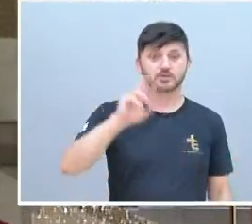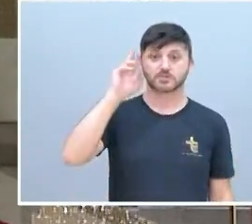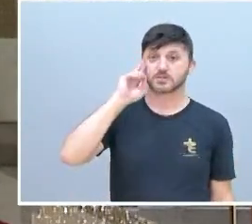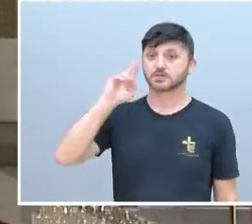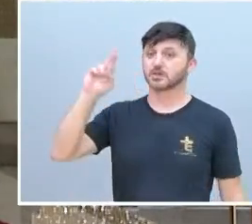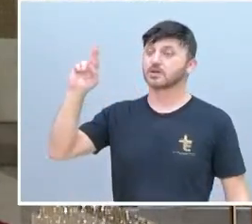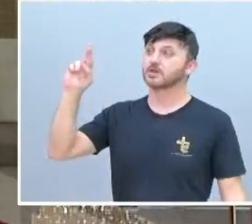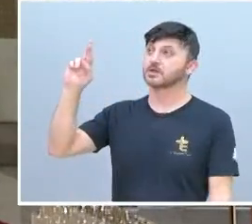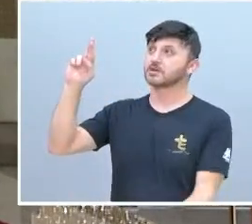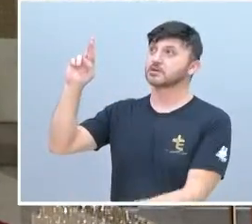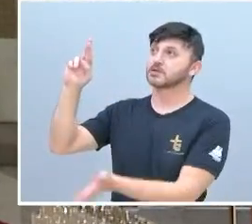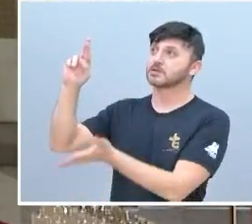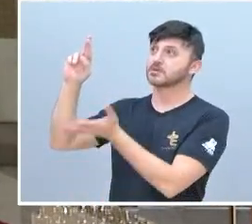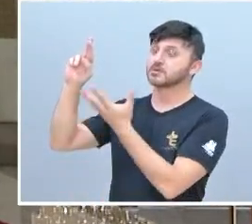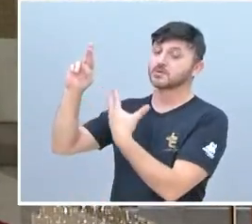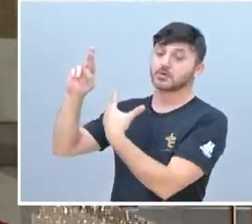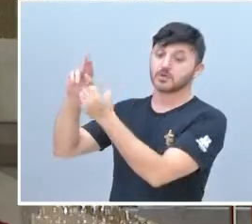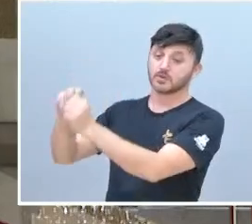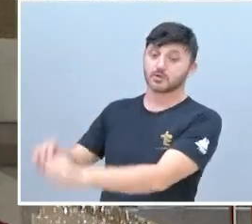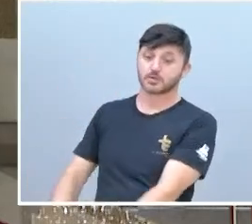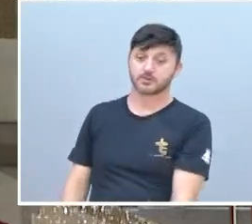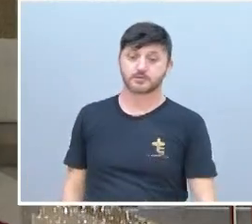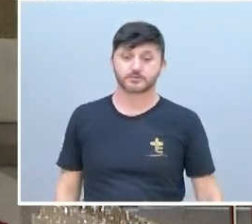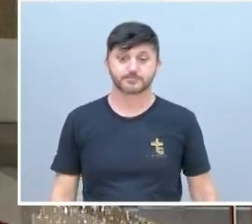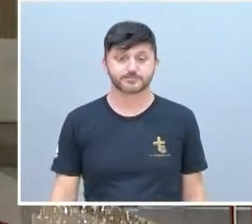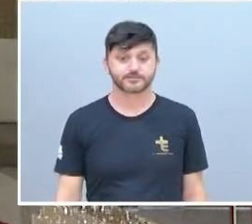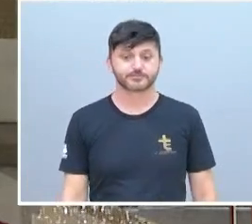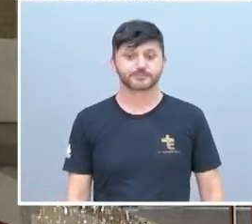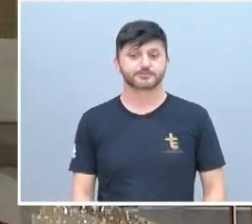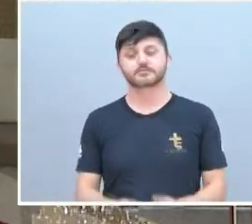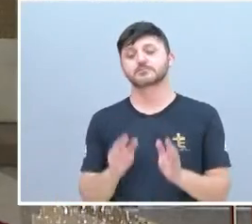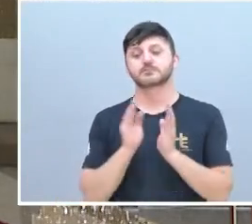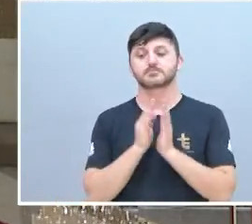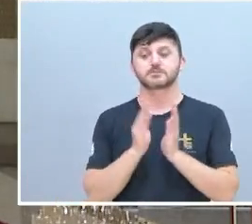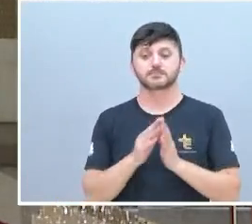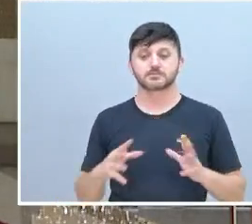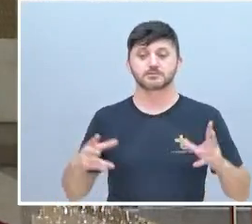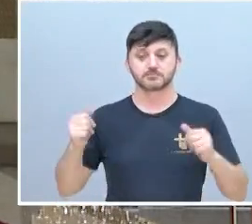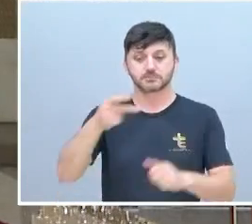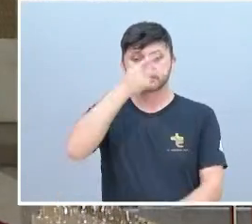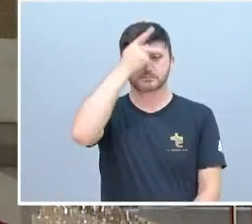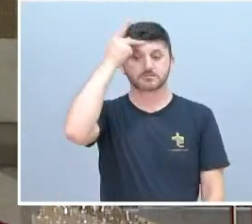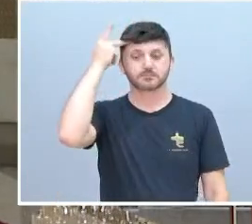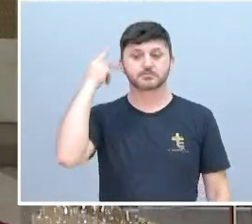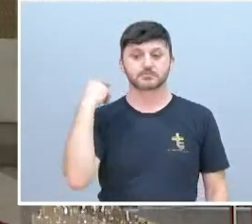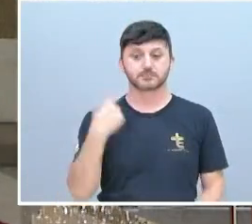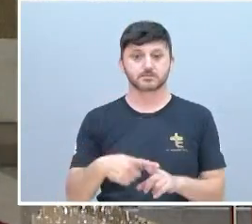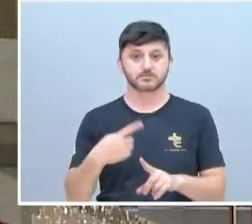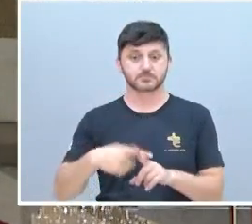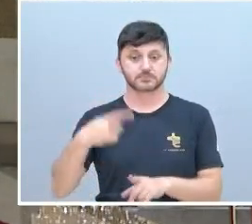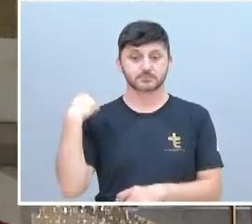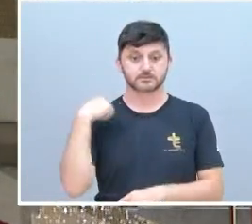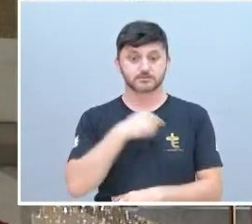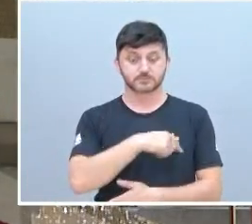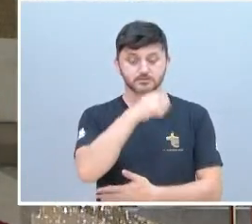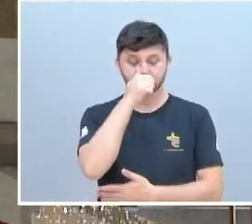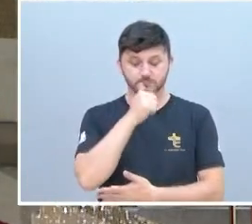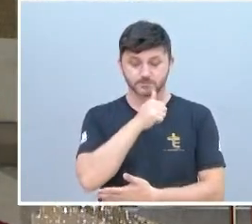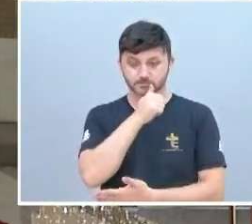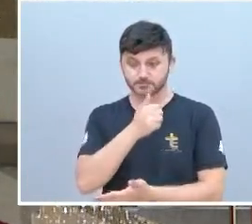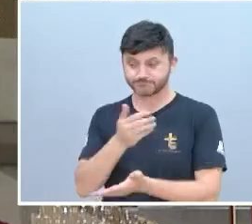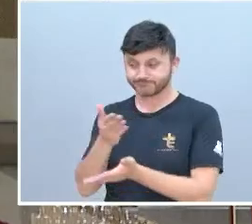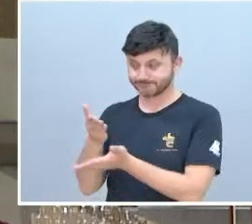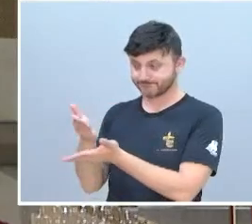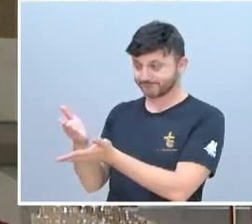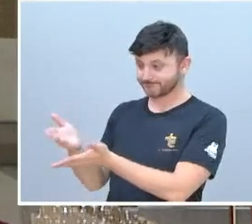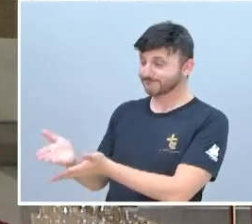Orai, irmãos e irmãs, para que